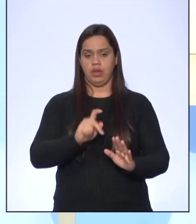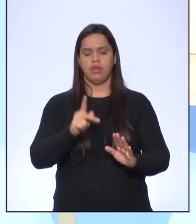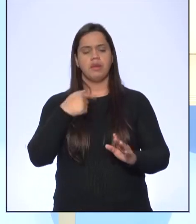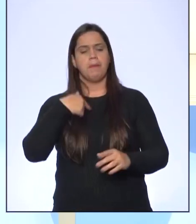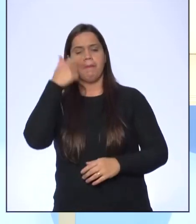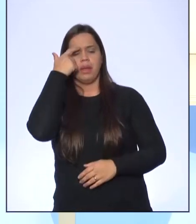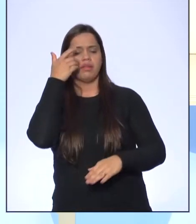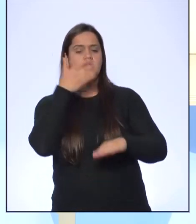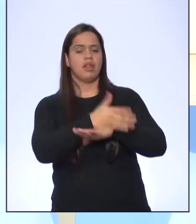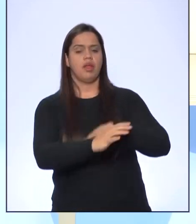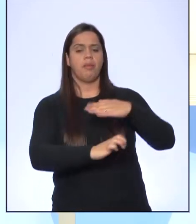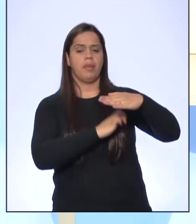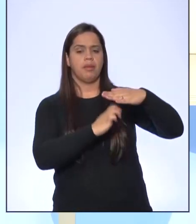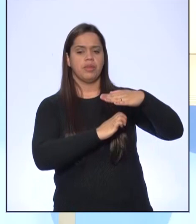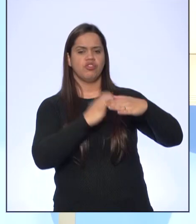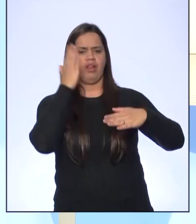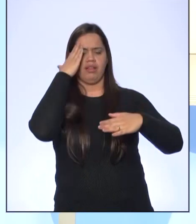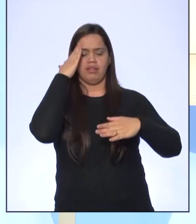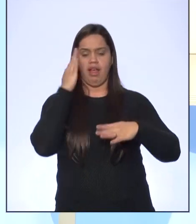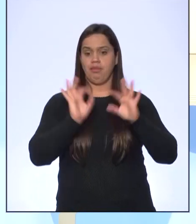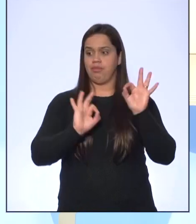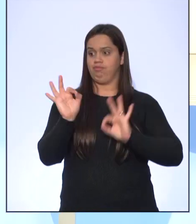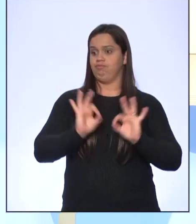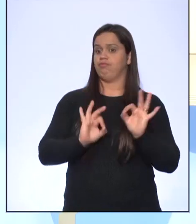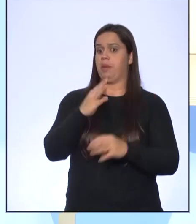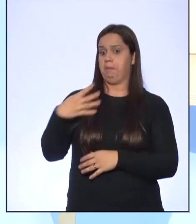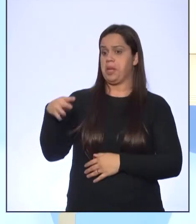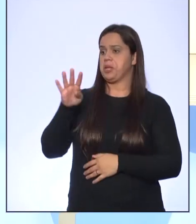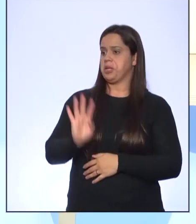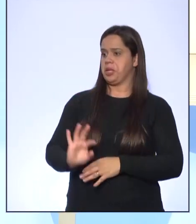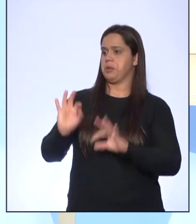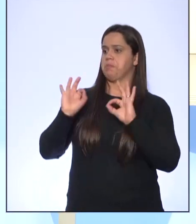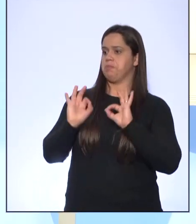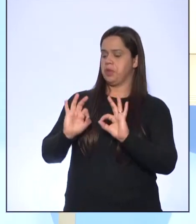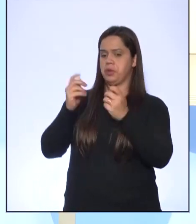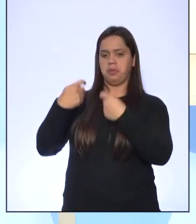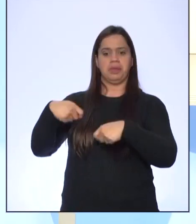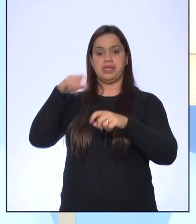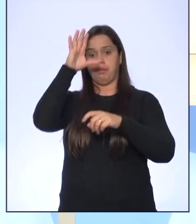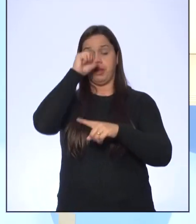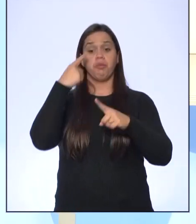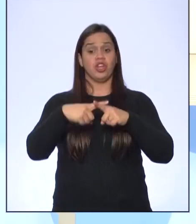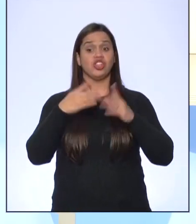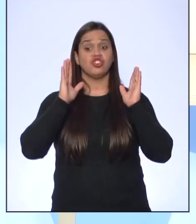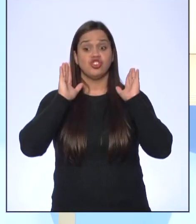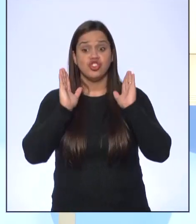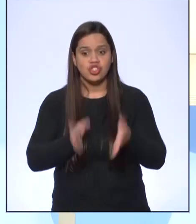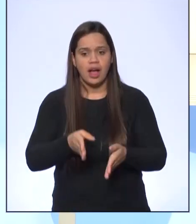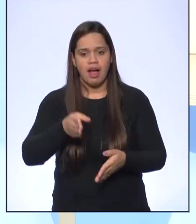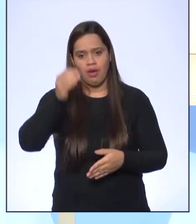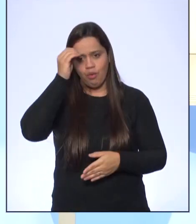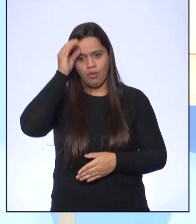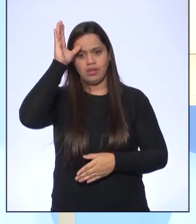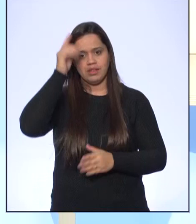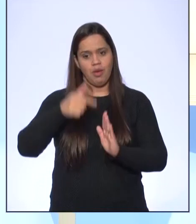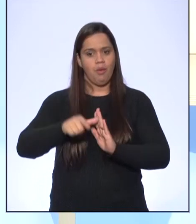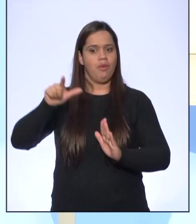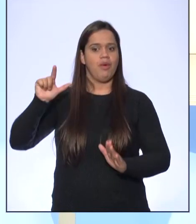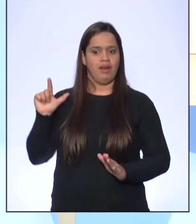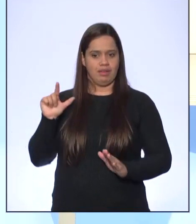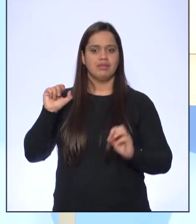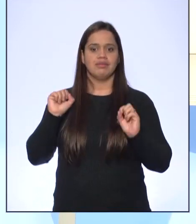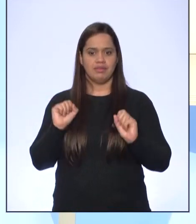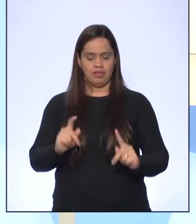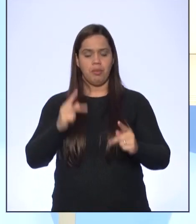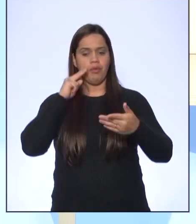chegar numa empresa e você já sabe mexer numa planilha, olha que legal, sem precisar aprender, porque você já aprendeu, entendeu? Então, vamos olhar a